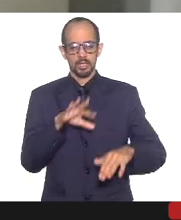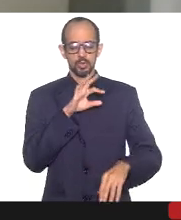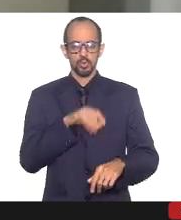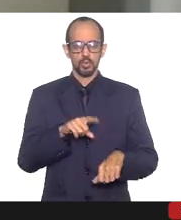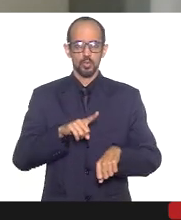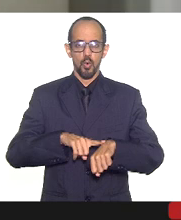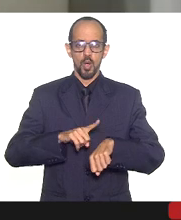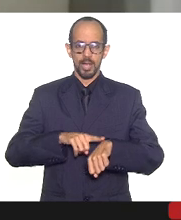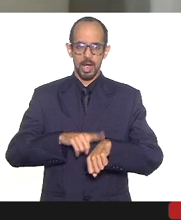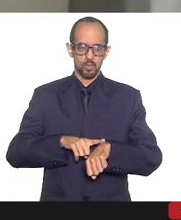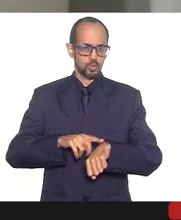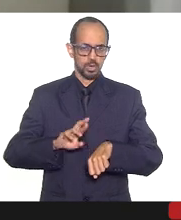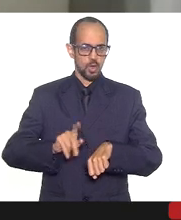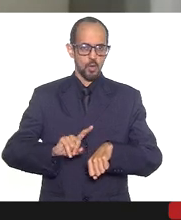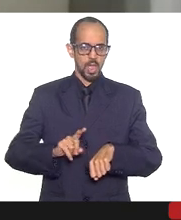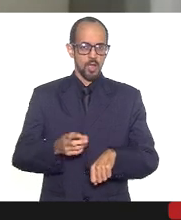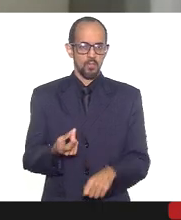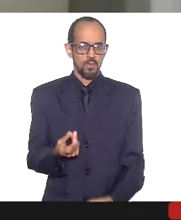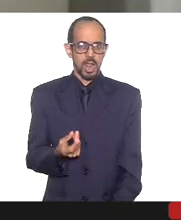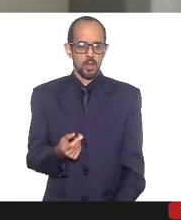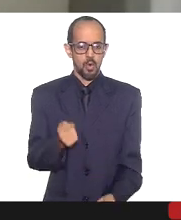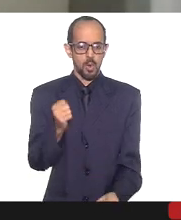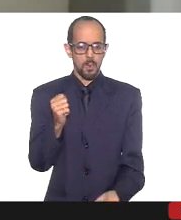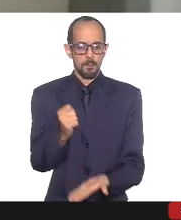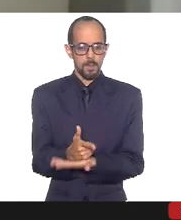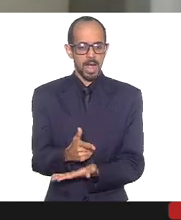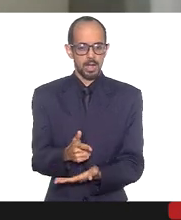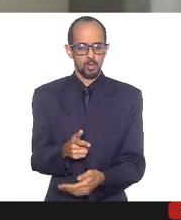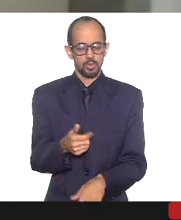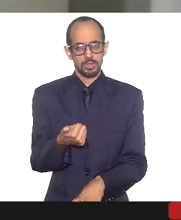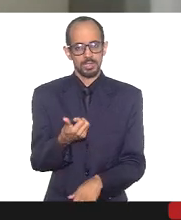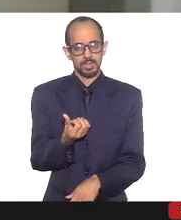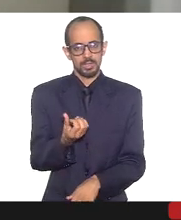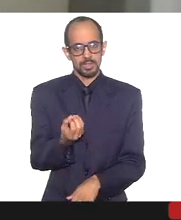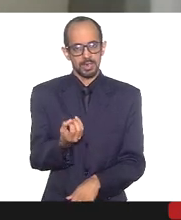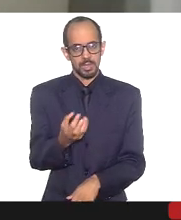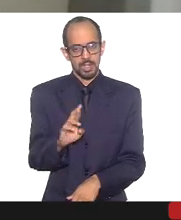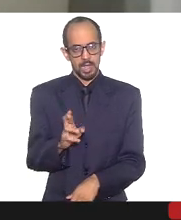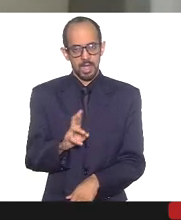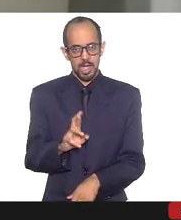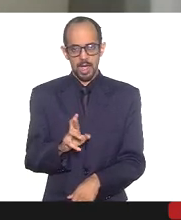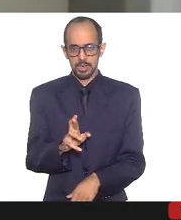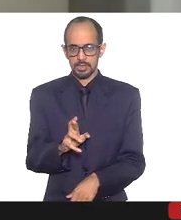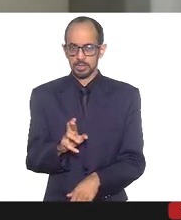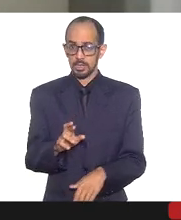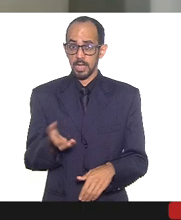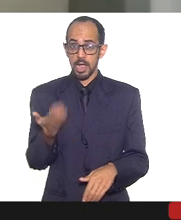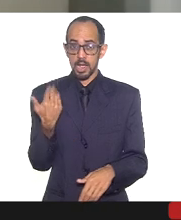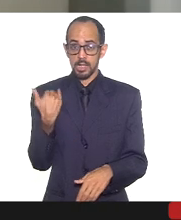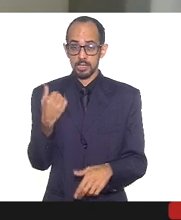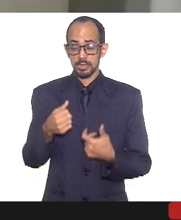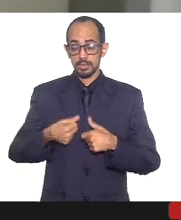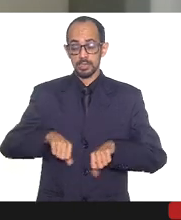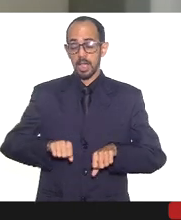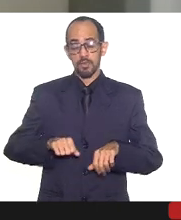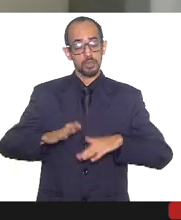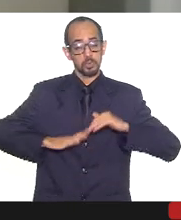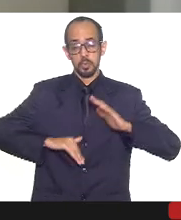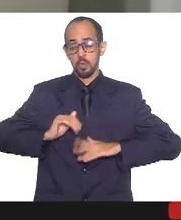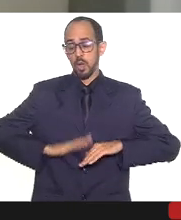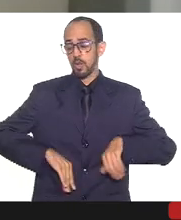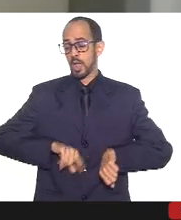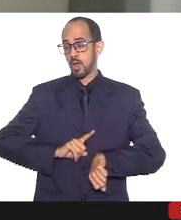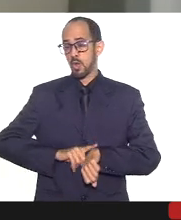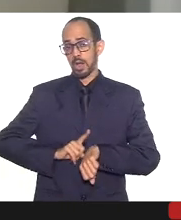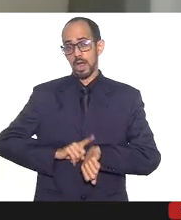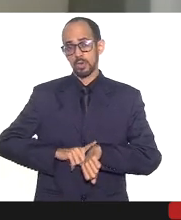um valor pago contínuo de R$ 160,00, independente da carga horária da matrícula. Então, o